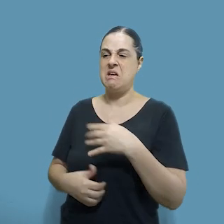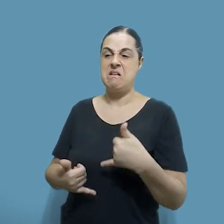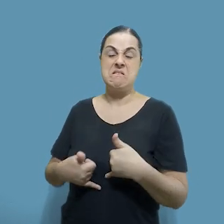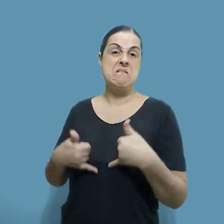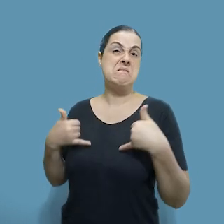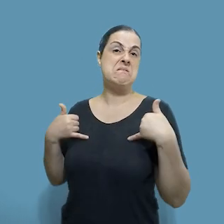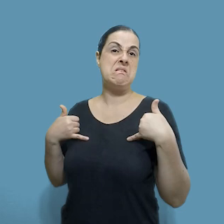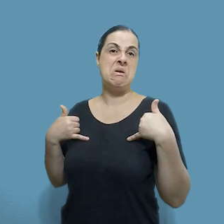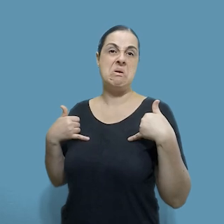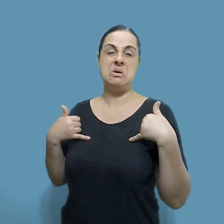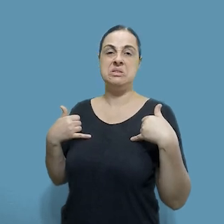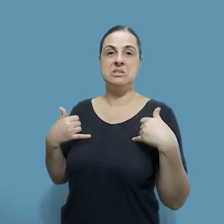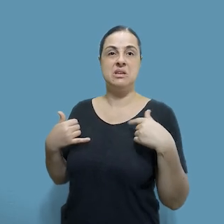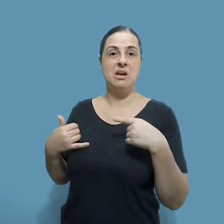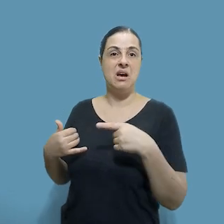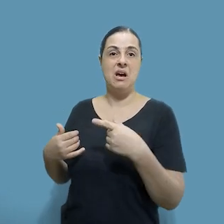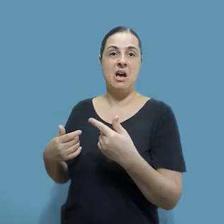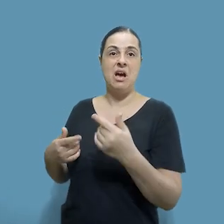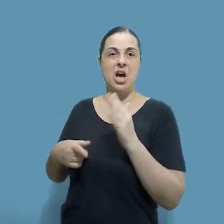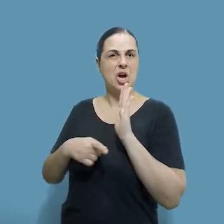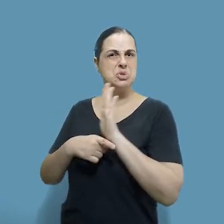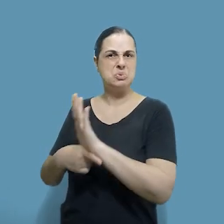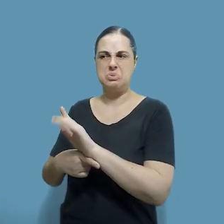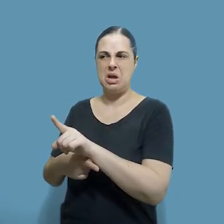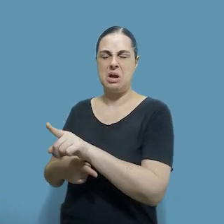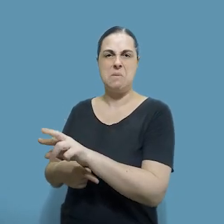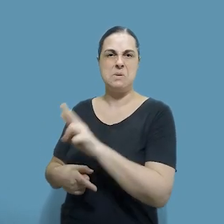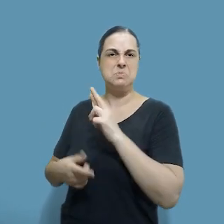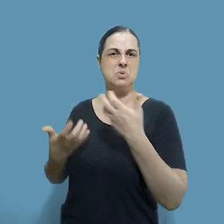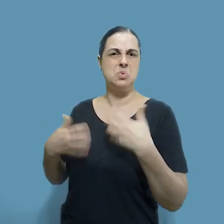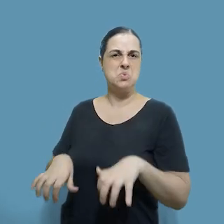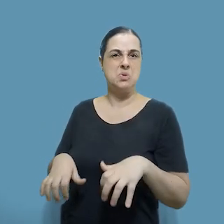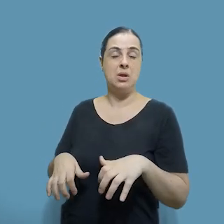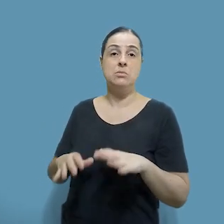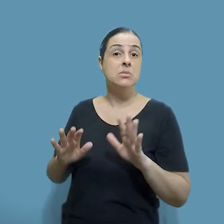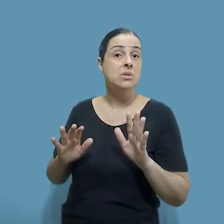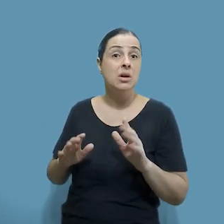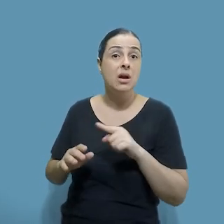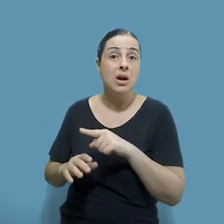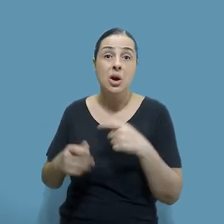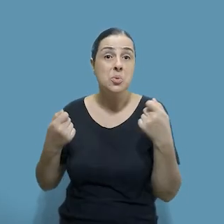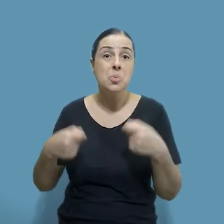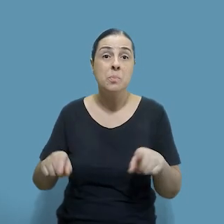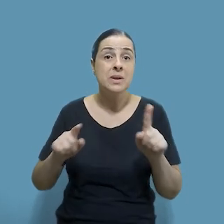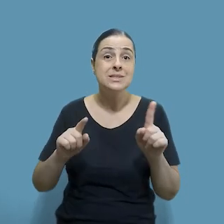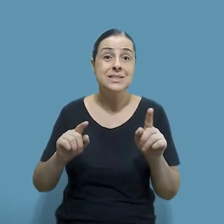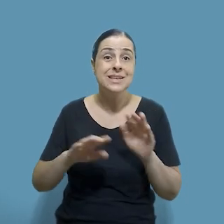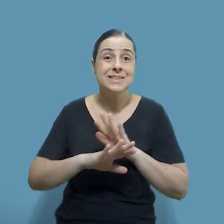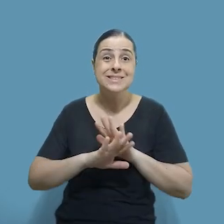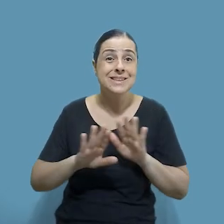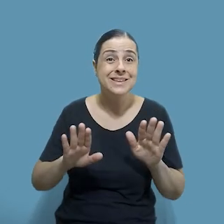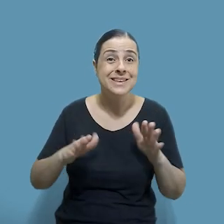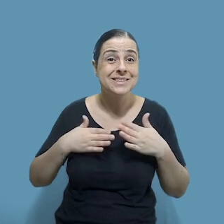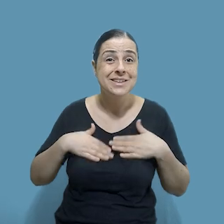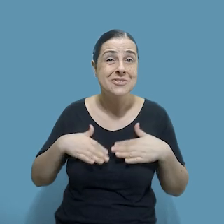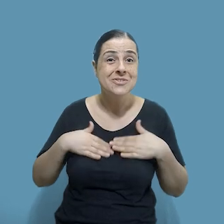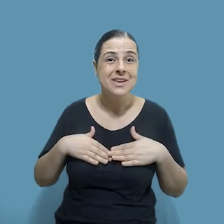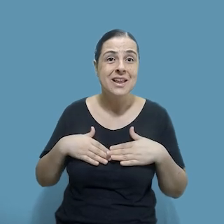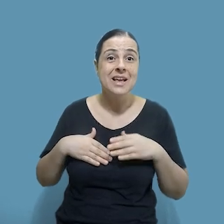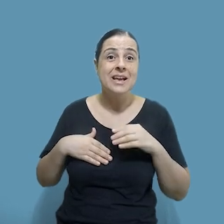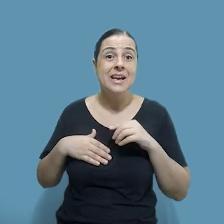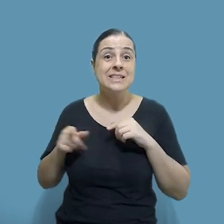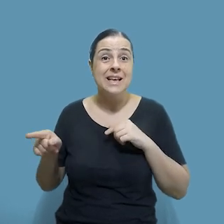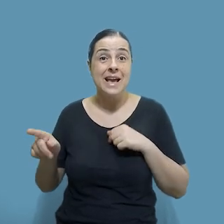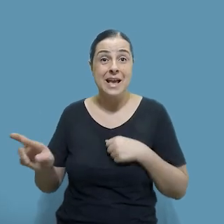A minha ajuda foi recusada. Não, falou que não quer ajuda porque não está precisando. E se ela disser sim, por